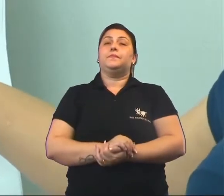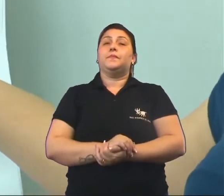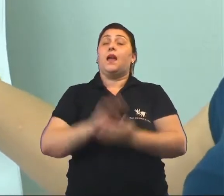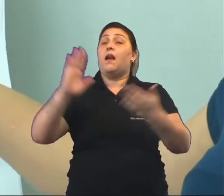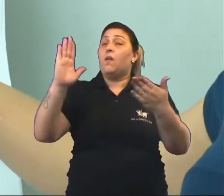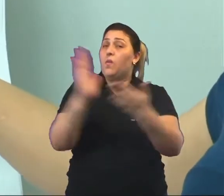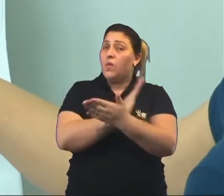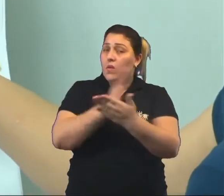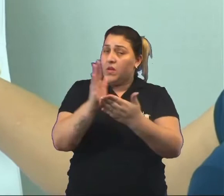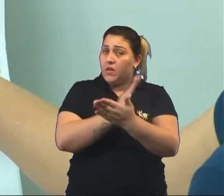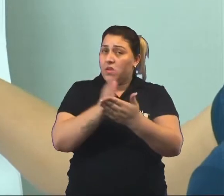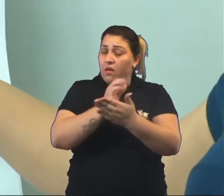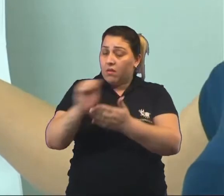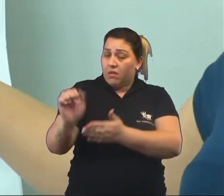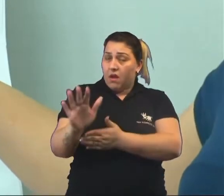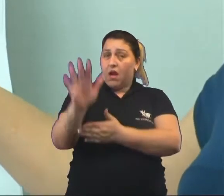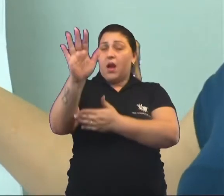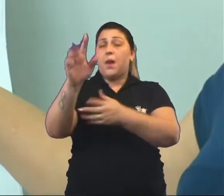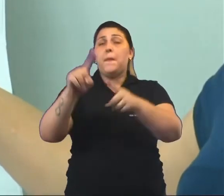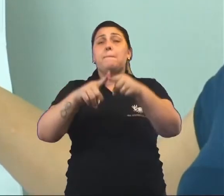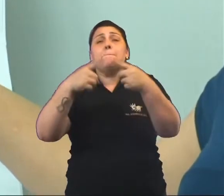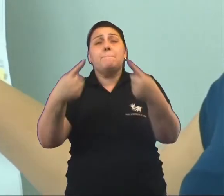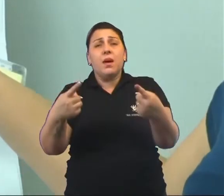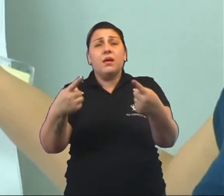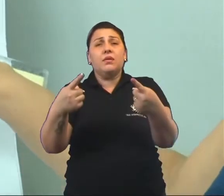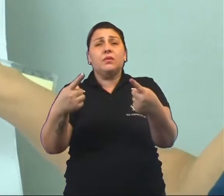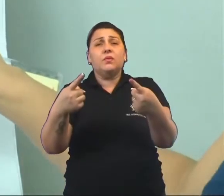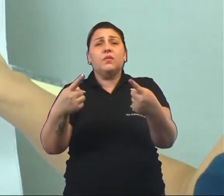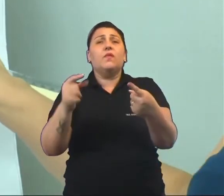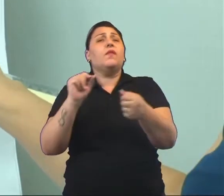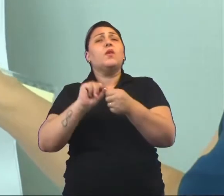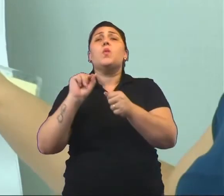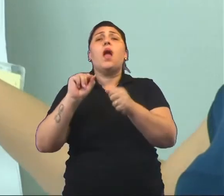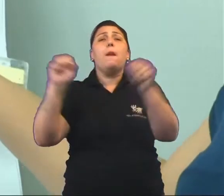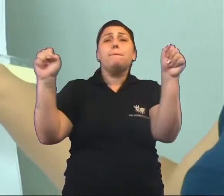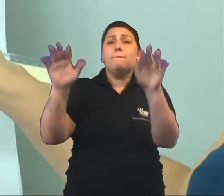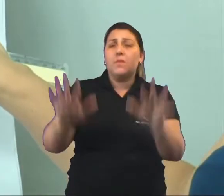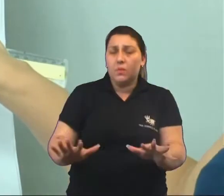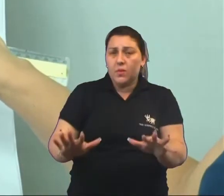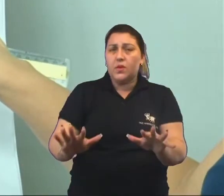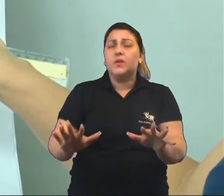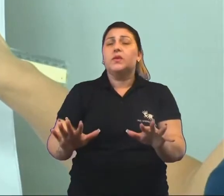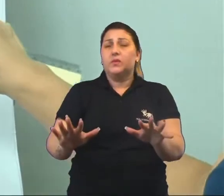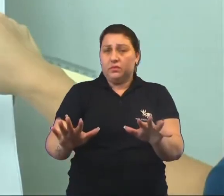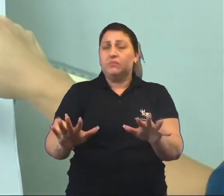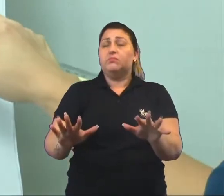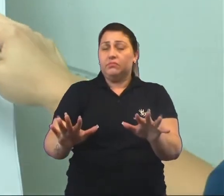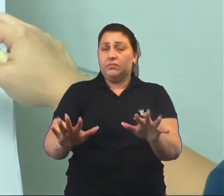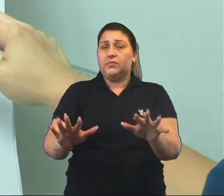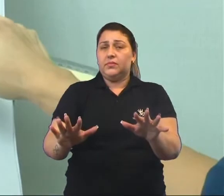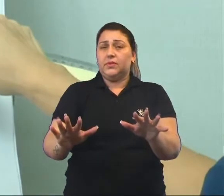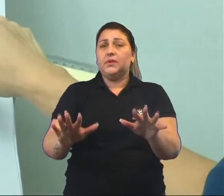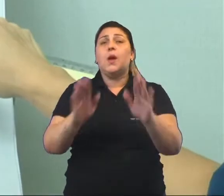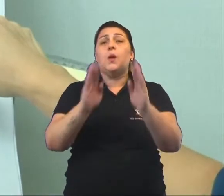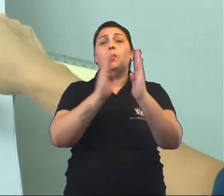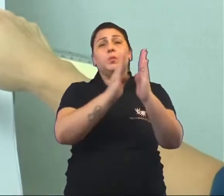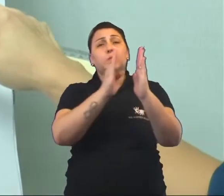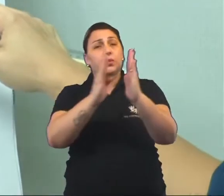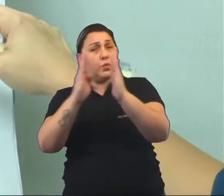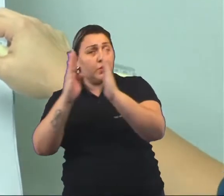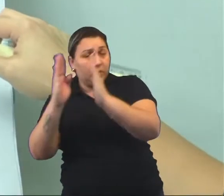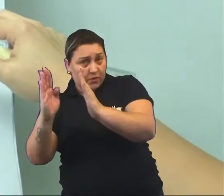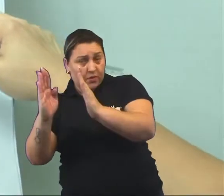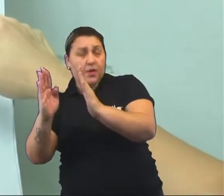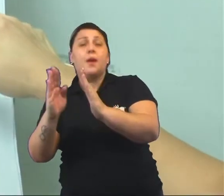Às vezes são caros, mas e daí? E as promoções e os sebos? Em bibliotecas